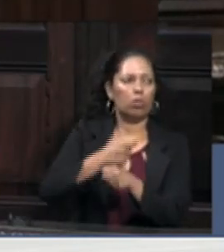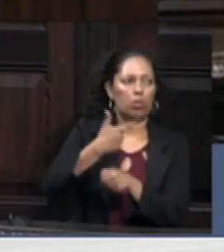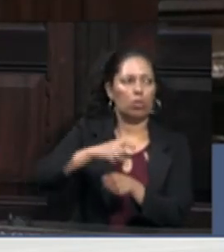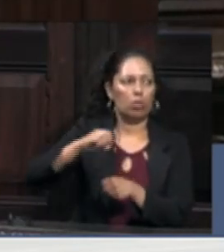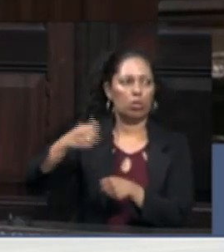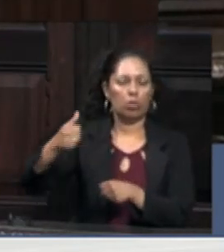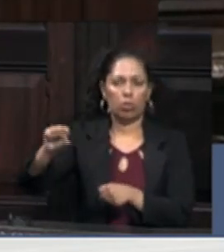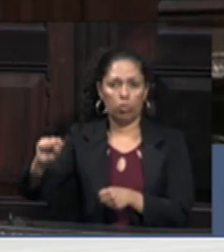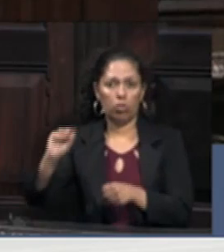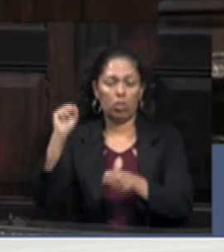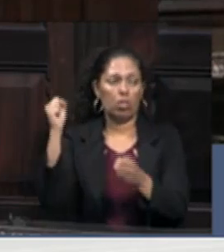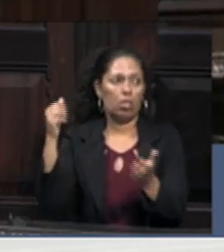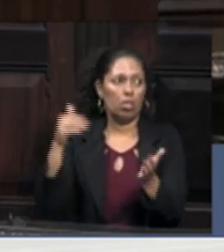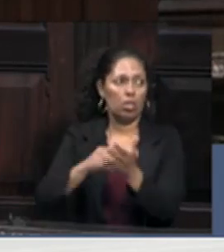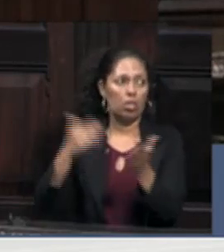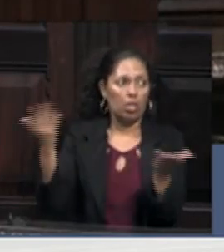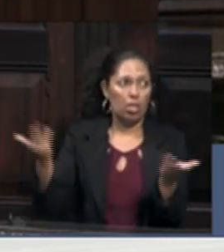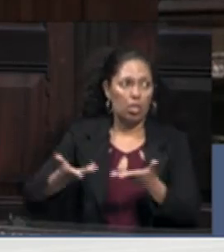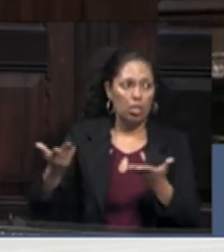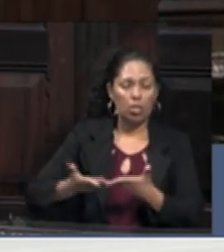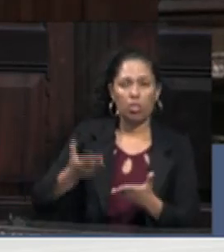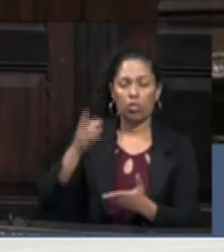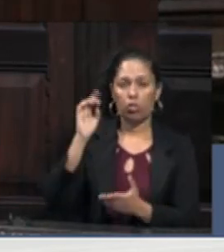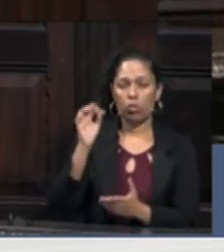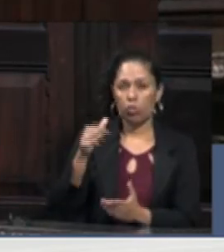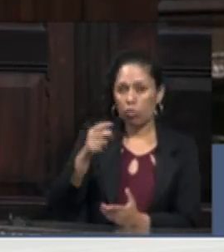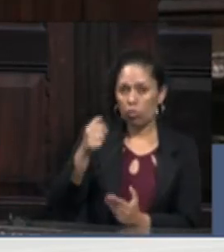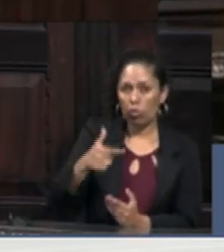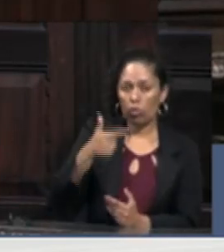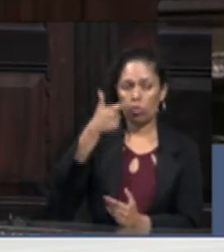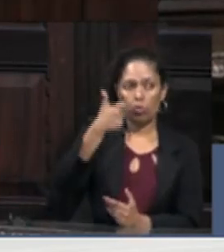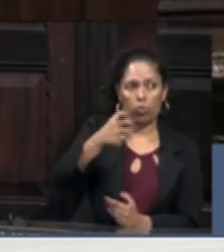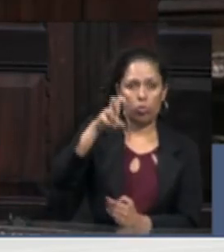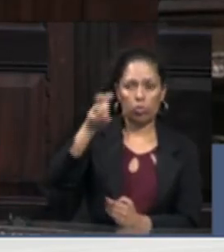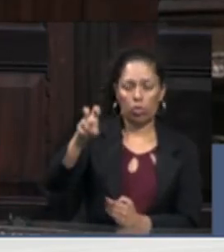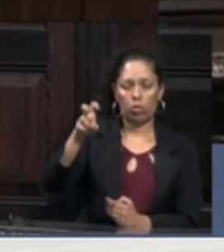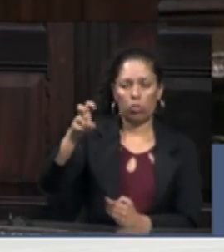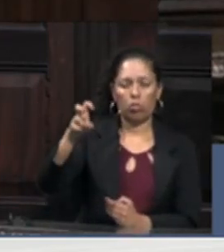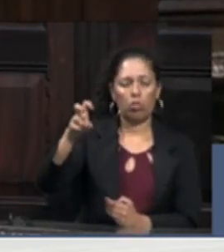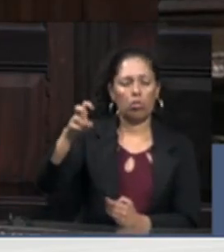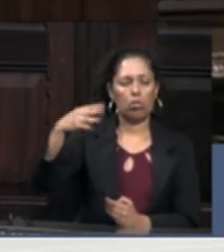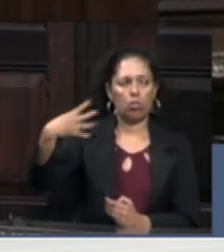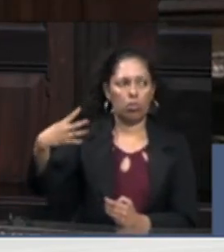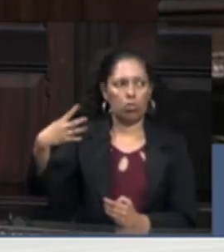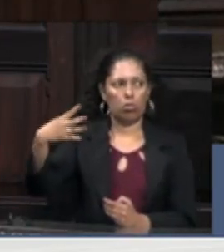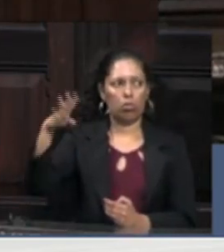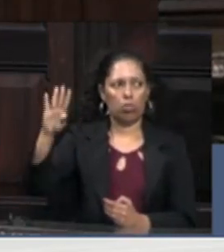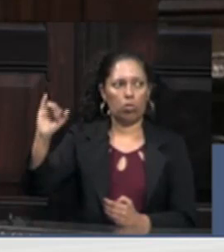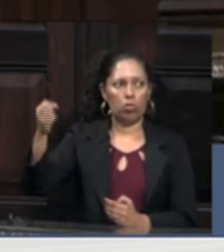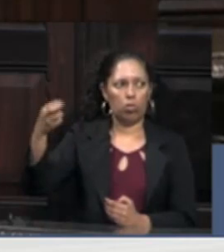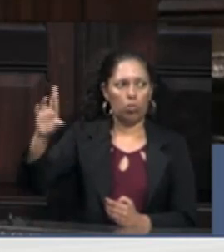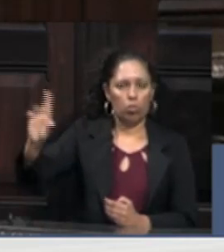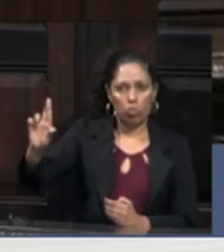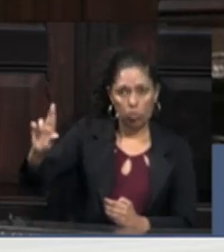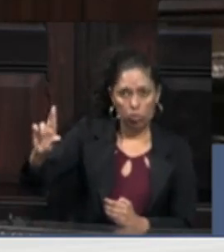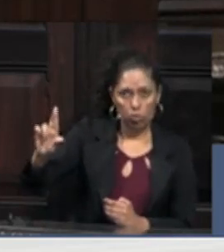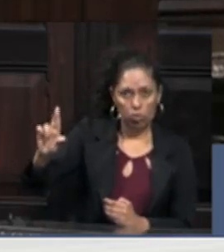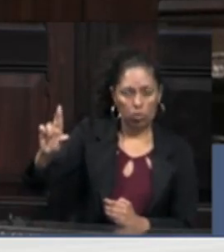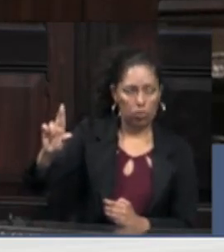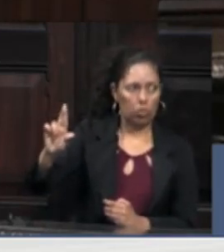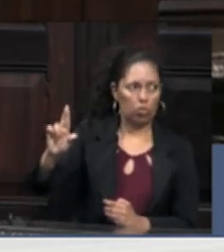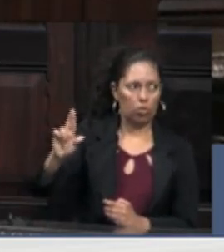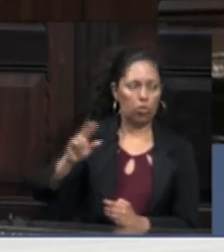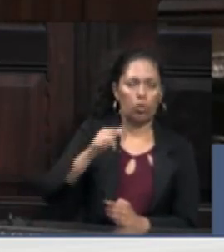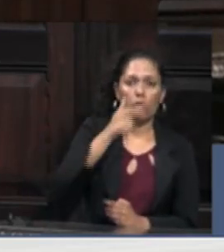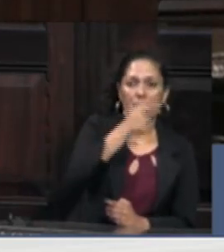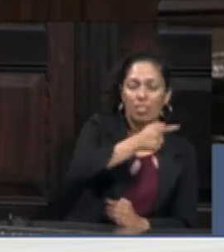até agora, foi de apenas 254 milhões de reais. Dos 77 bilhões inscritos